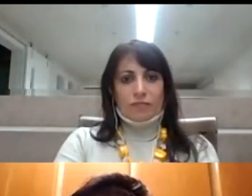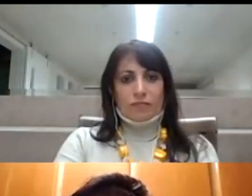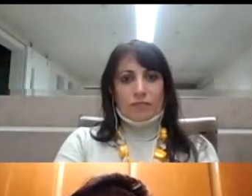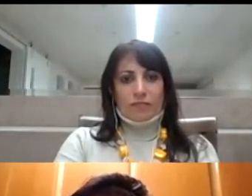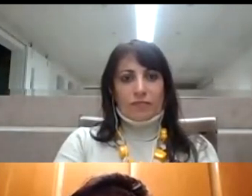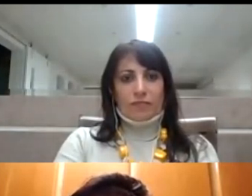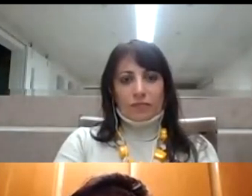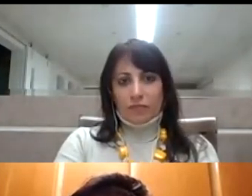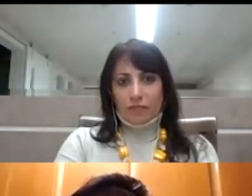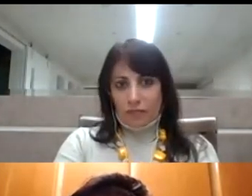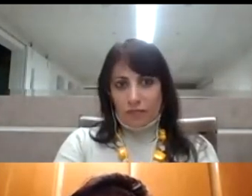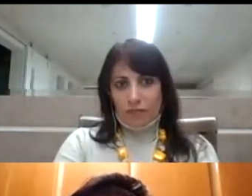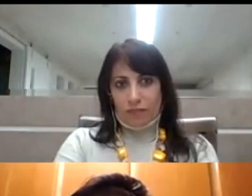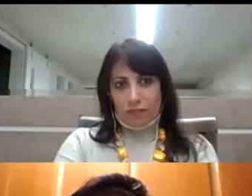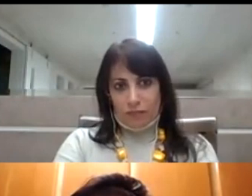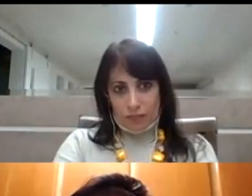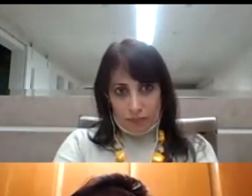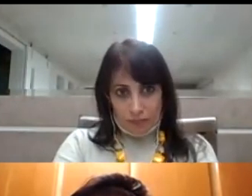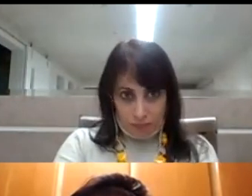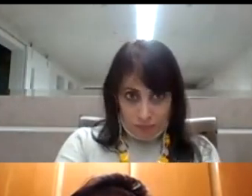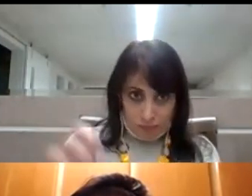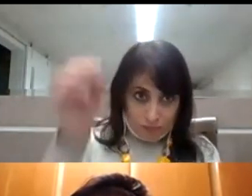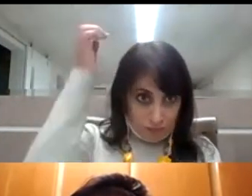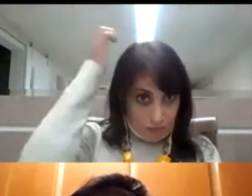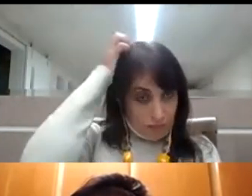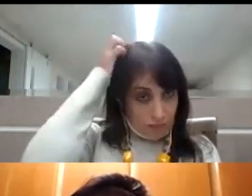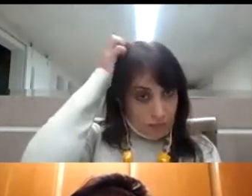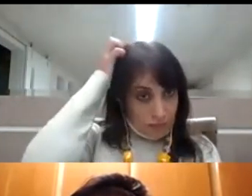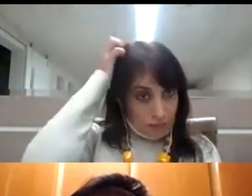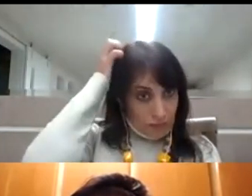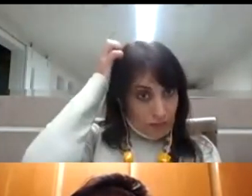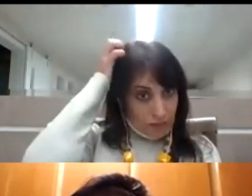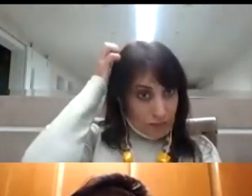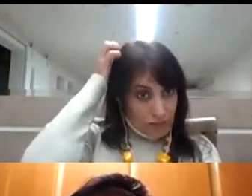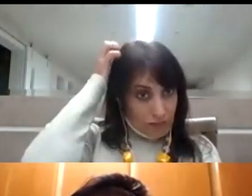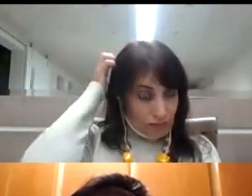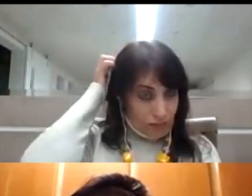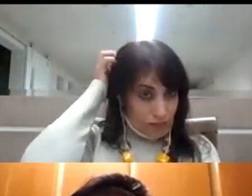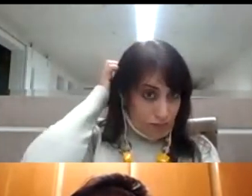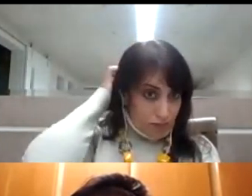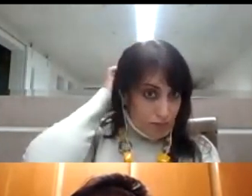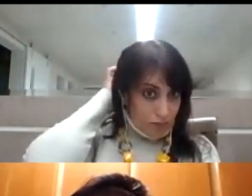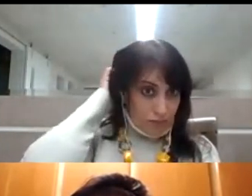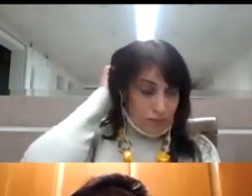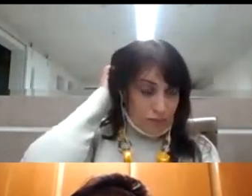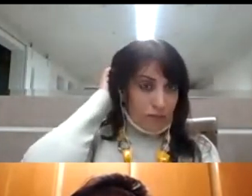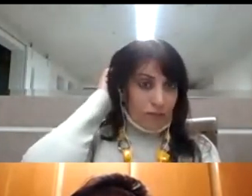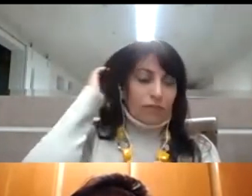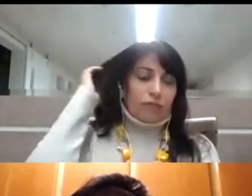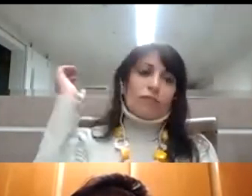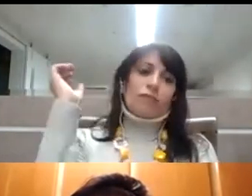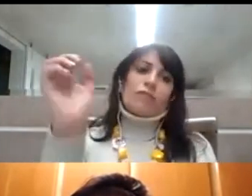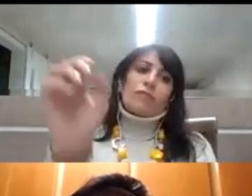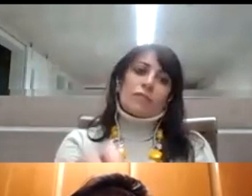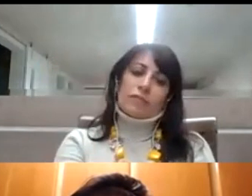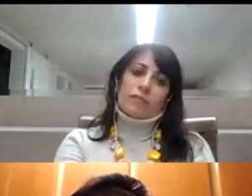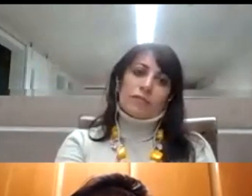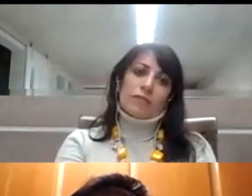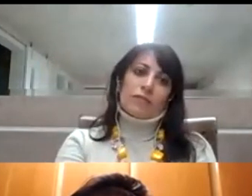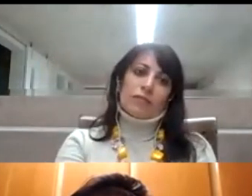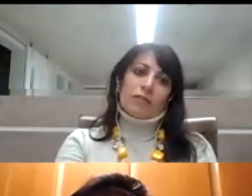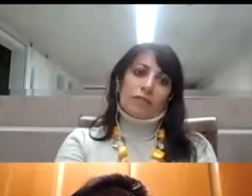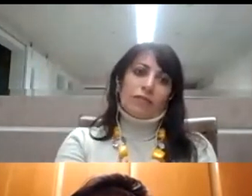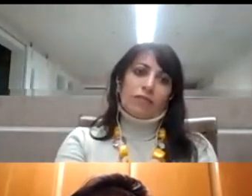assim, de linhas gerais. Mas é porque congelamento é um dia inteiro de aula, tá? Então, isso a gente não